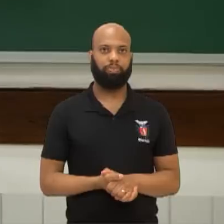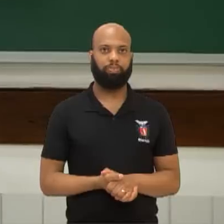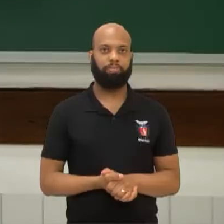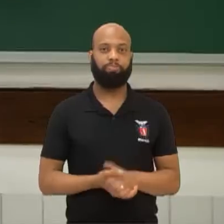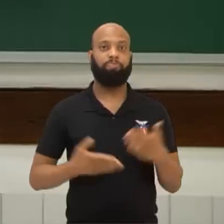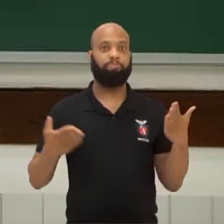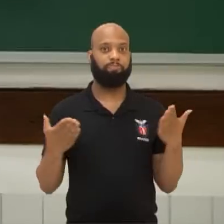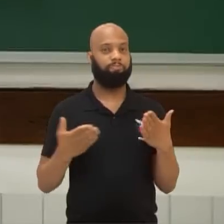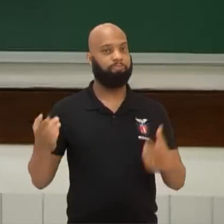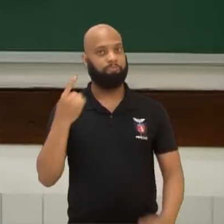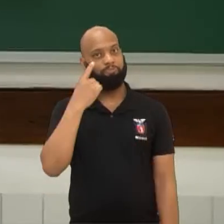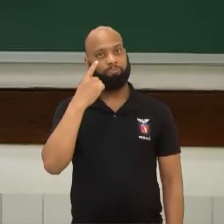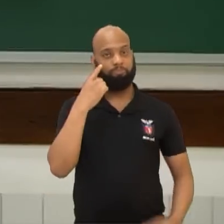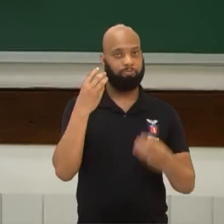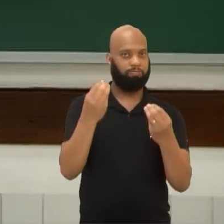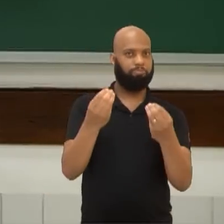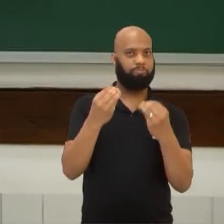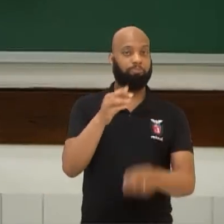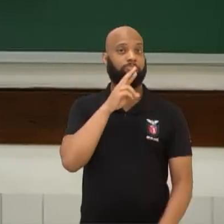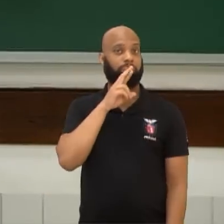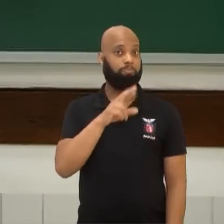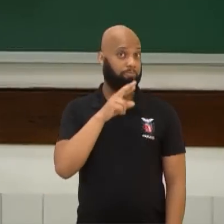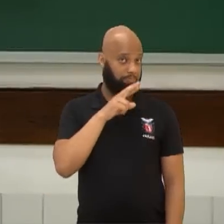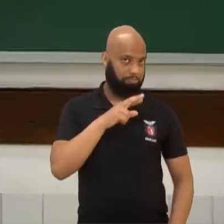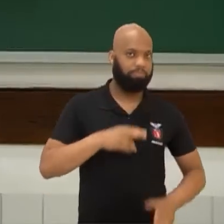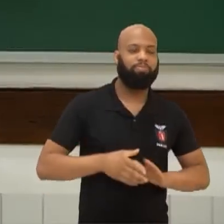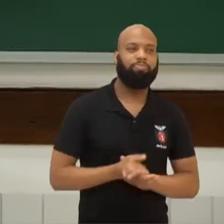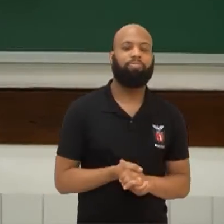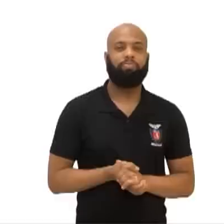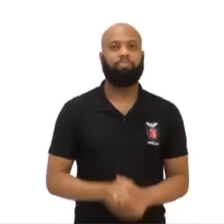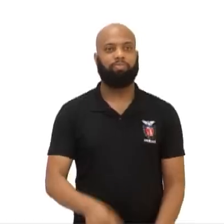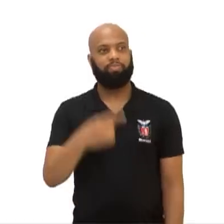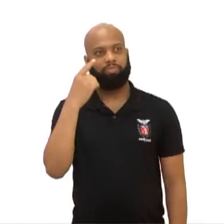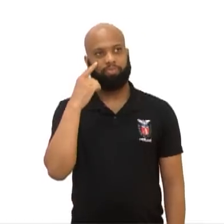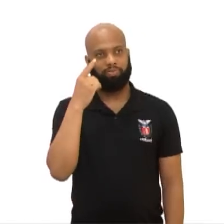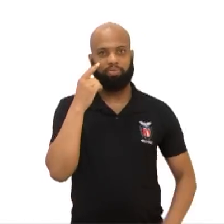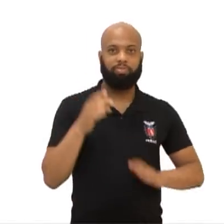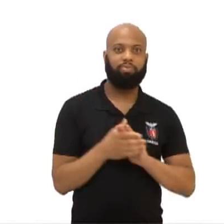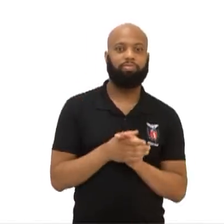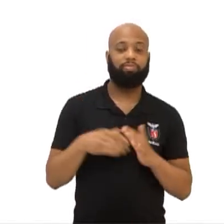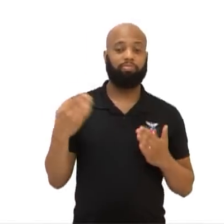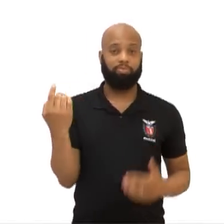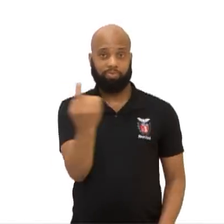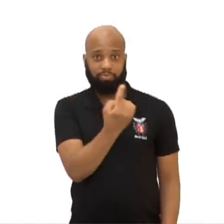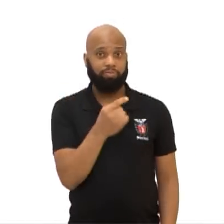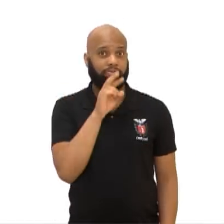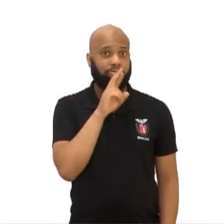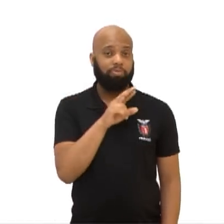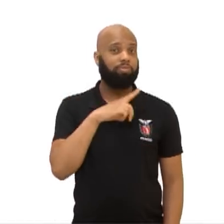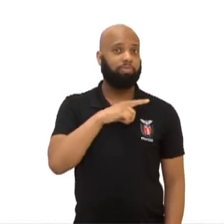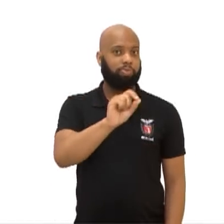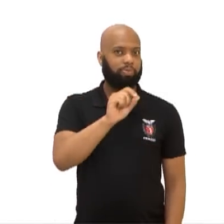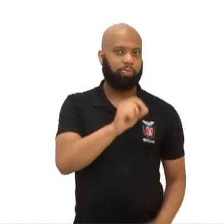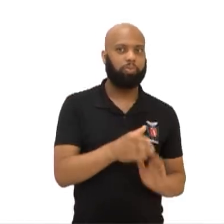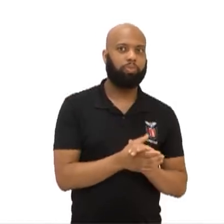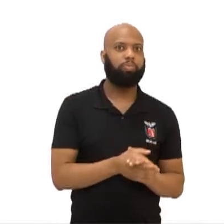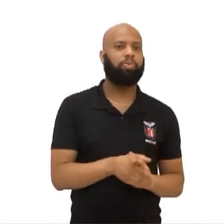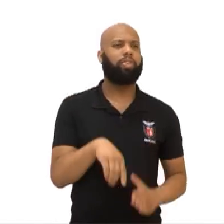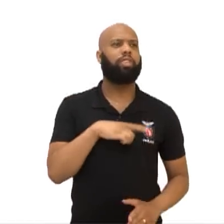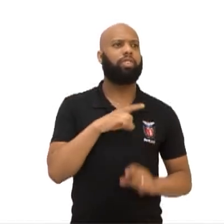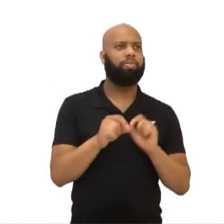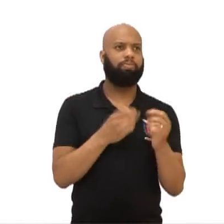Então, vamos ver, gente, como é que ficou a nossa resolução? Então, vamos lá. Então, nós resolvendo temos. Como